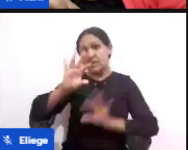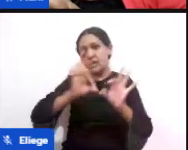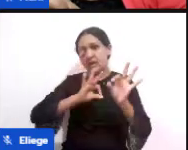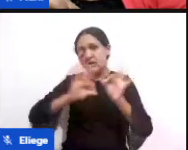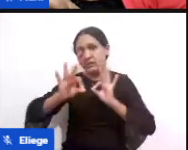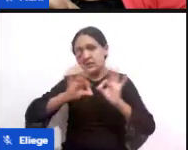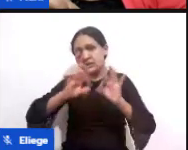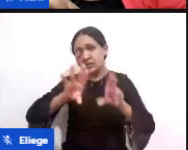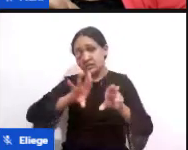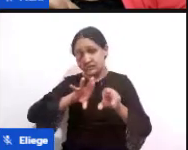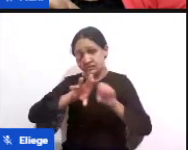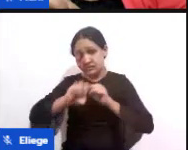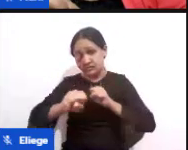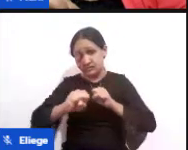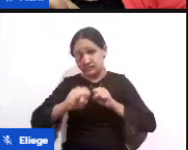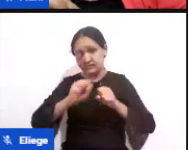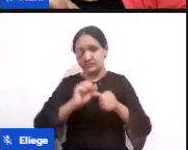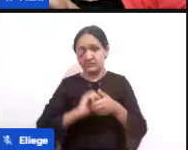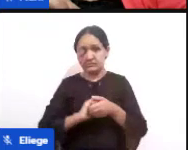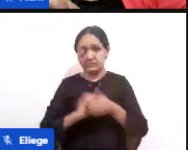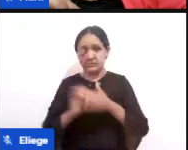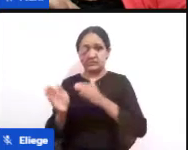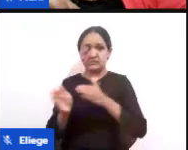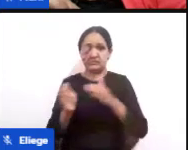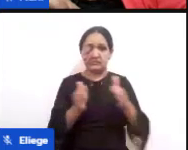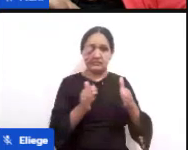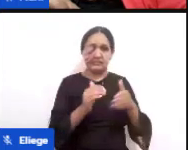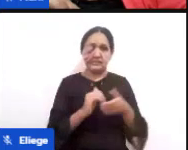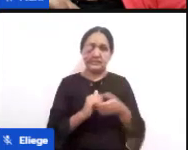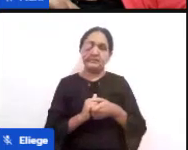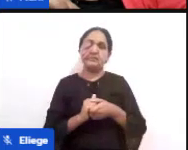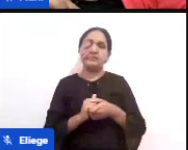formação. Próximo.